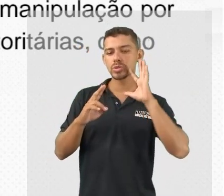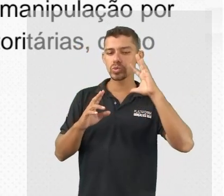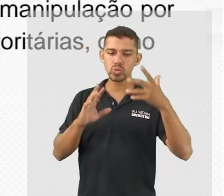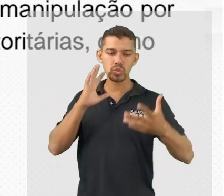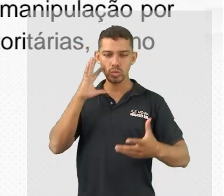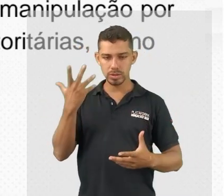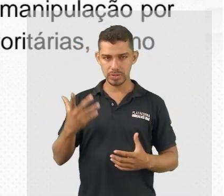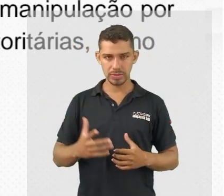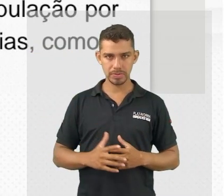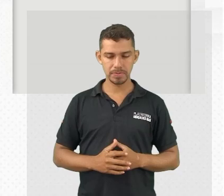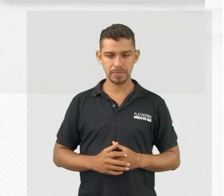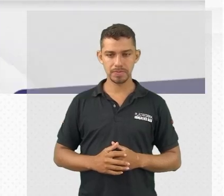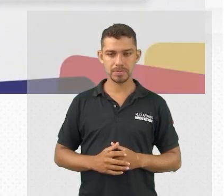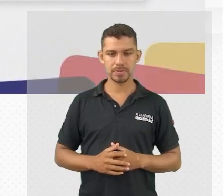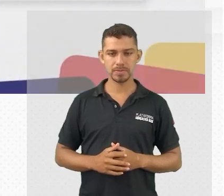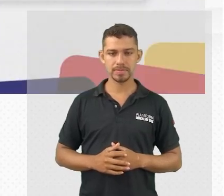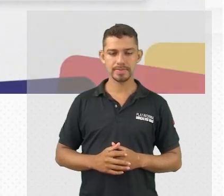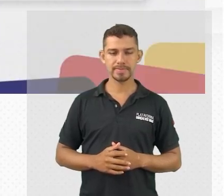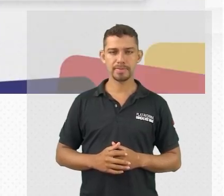acontecendo.